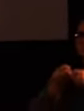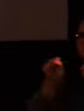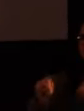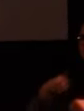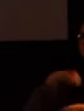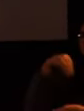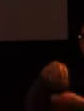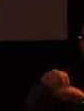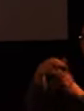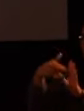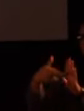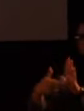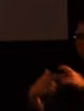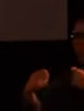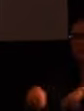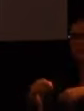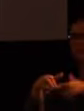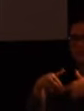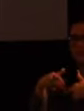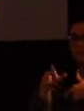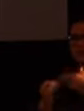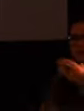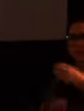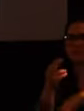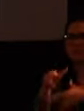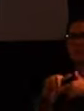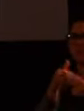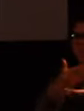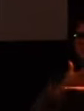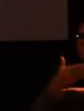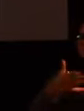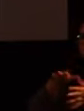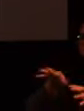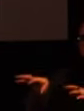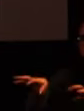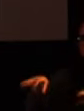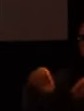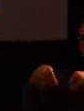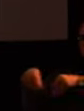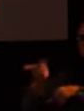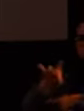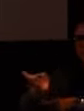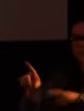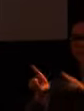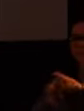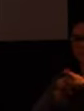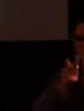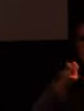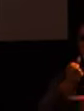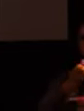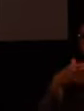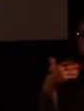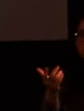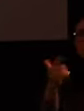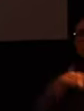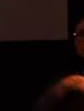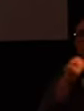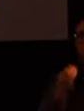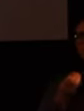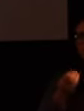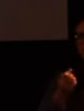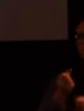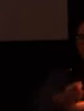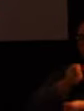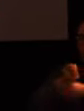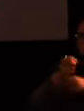que ter, uma vez que ele vai ser constituído a partir dos parcelamentos, e o quadro 6, quais são os parâmetros de ocupação do